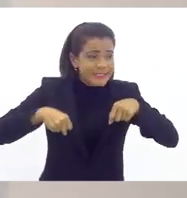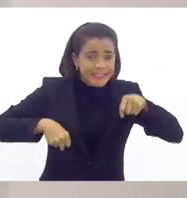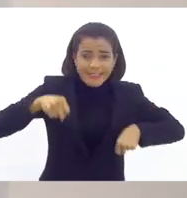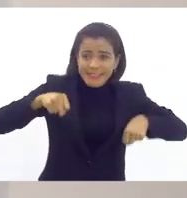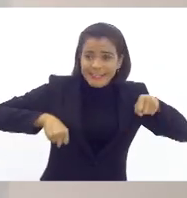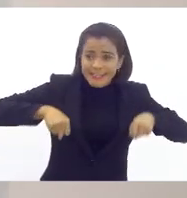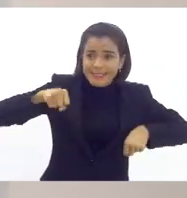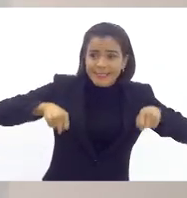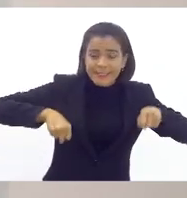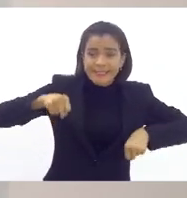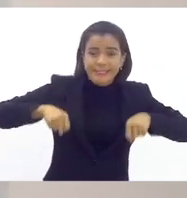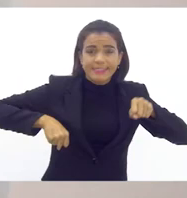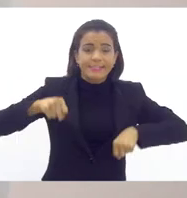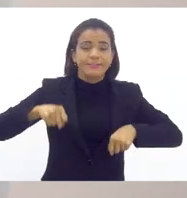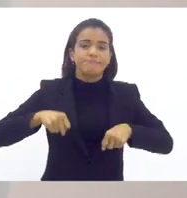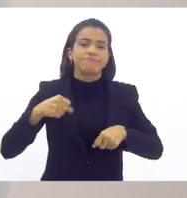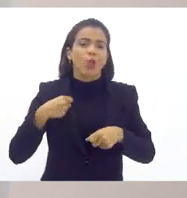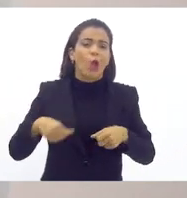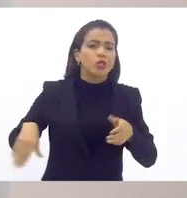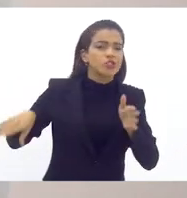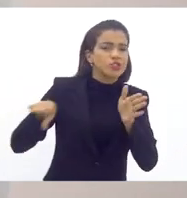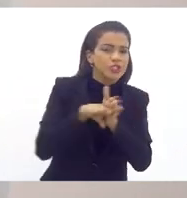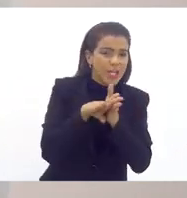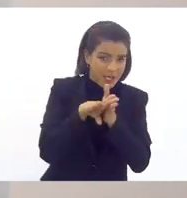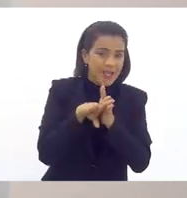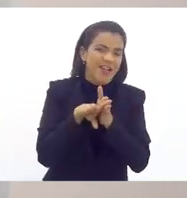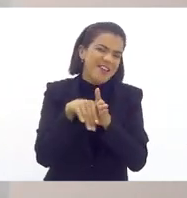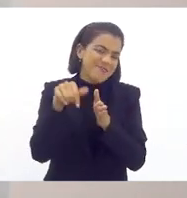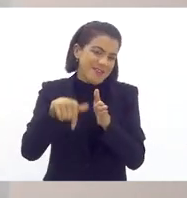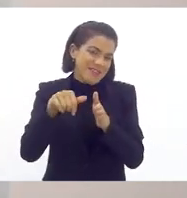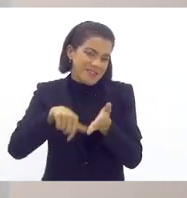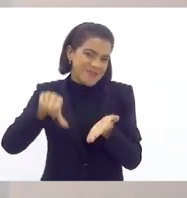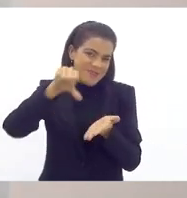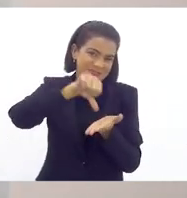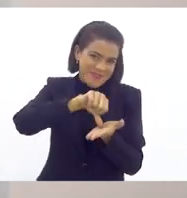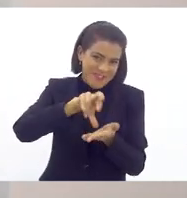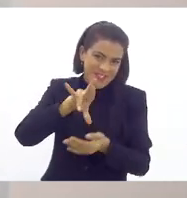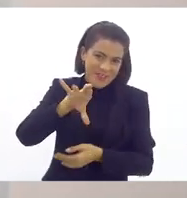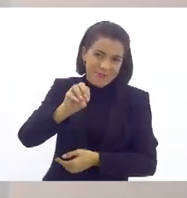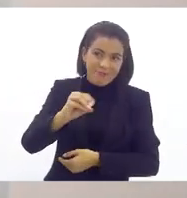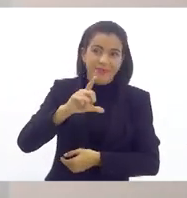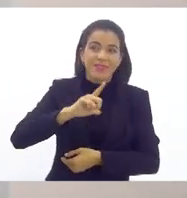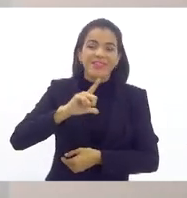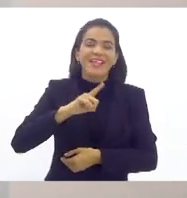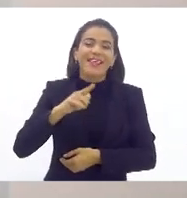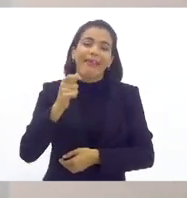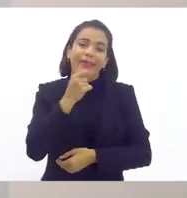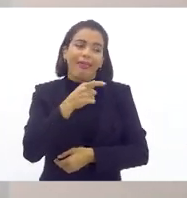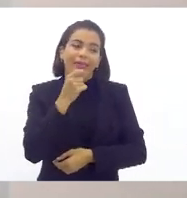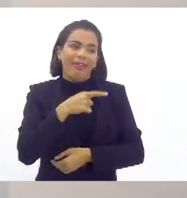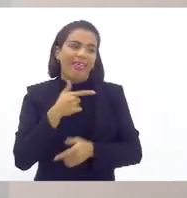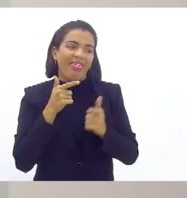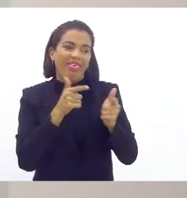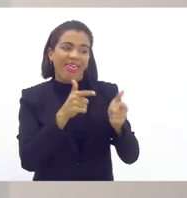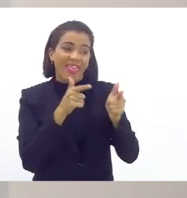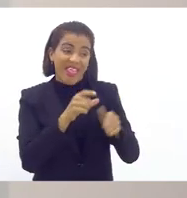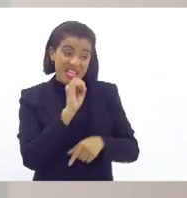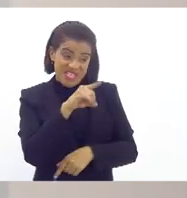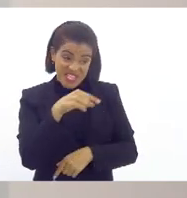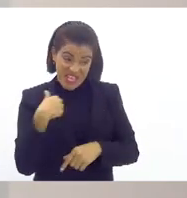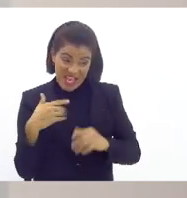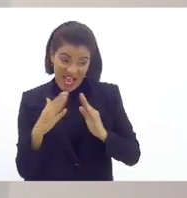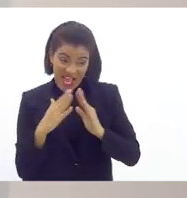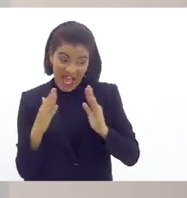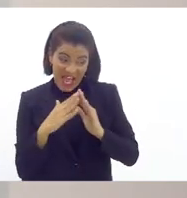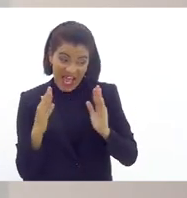era. E quando nós chegávamos aqui no centro do Rio de Janeiro, tinha sempre um engraçadinho que falava assim, se você for lá em